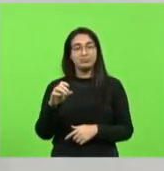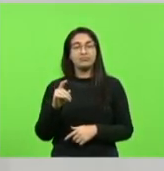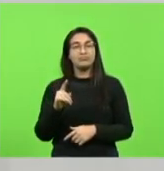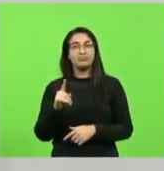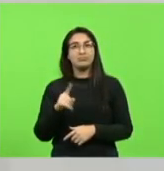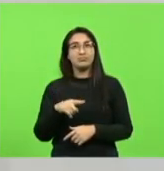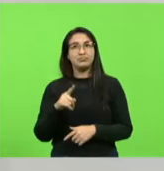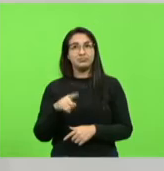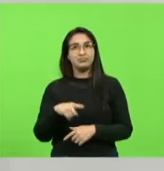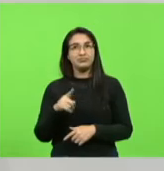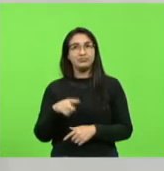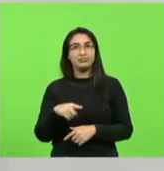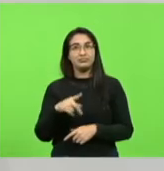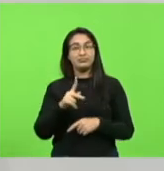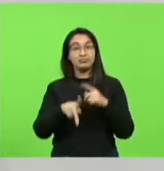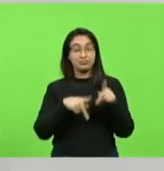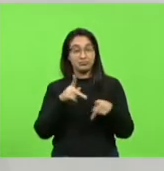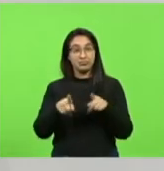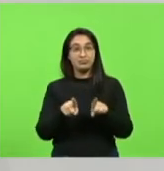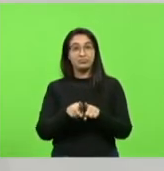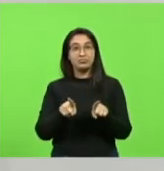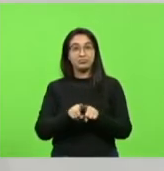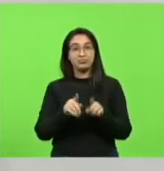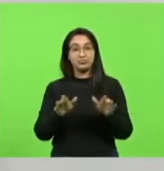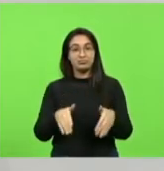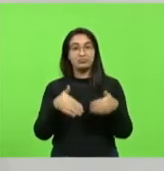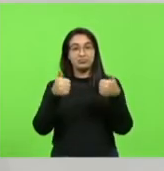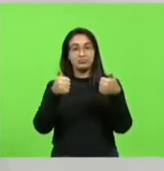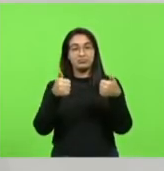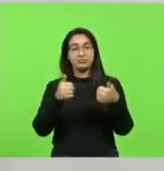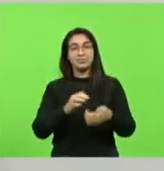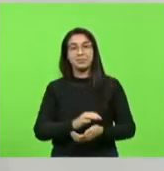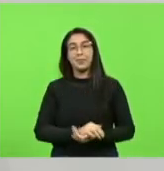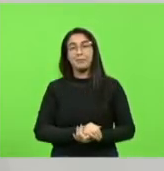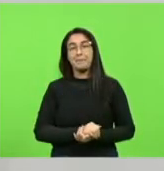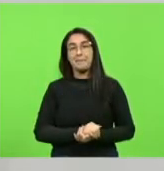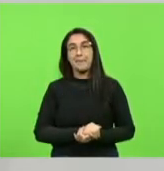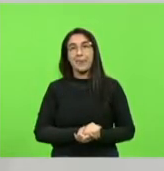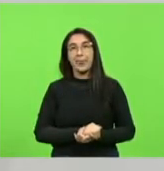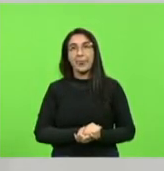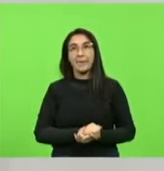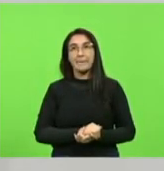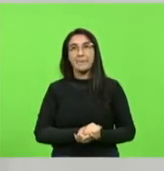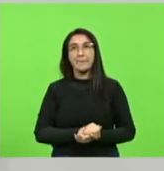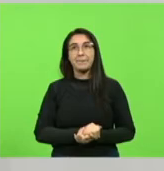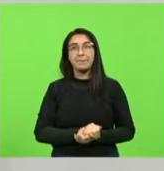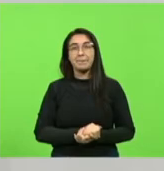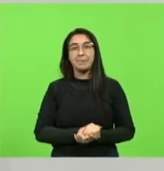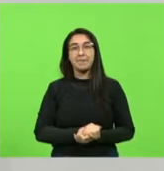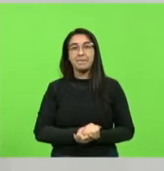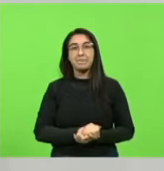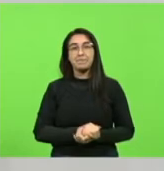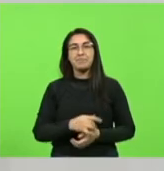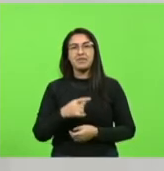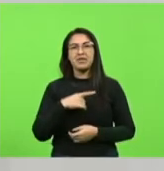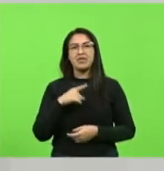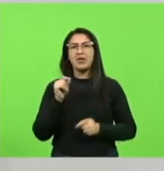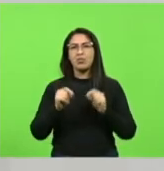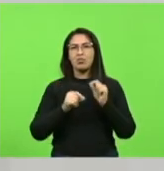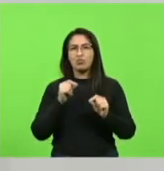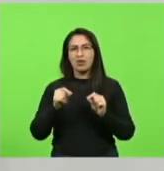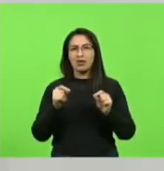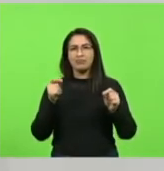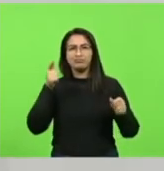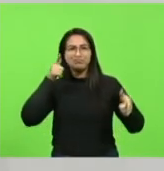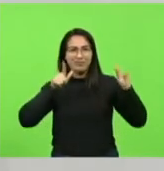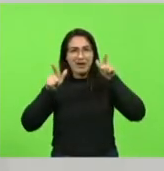e da nossa gente melhor ainda. Temos a marca da superação. Santa Catarina